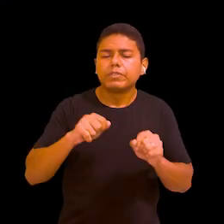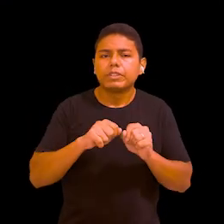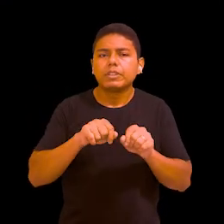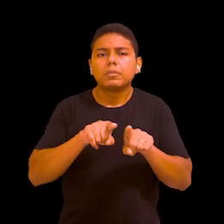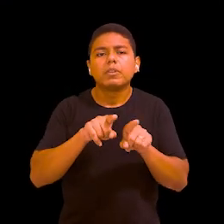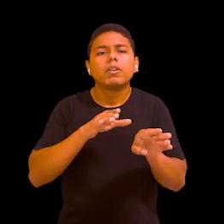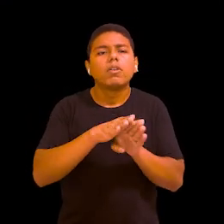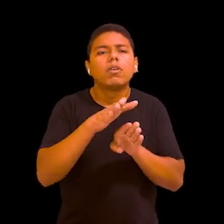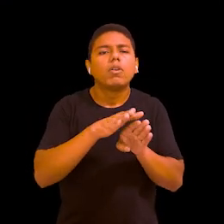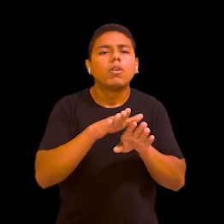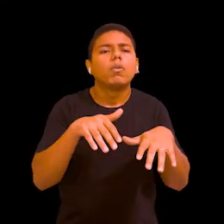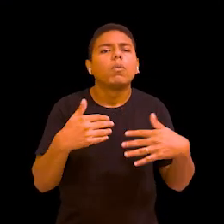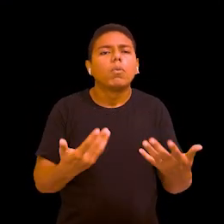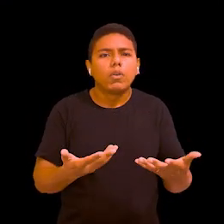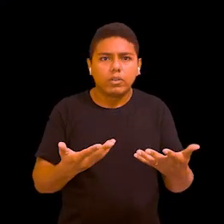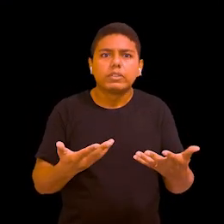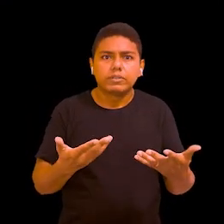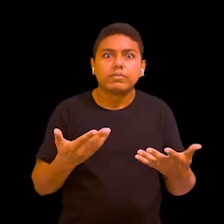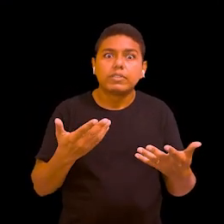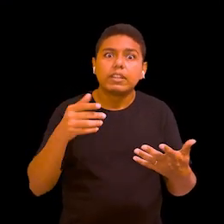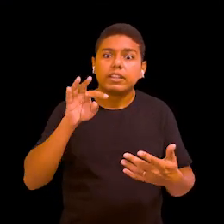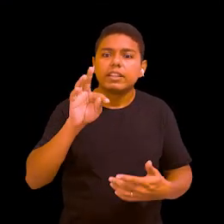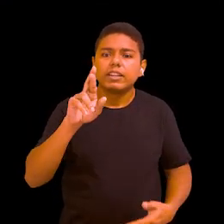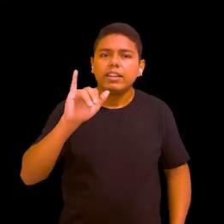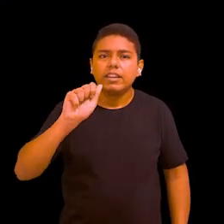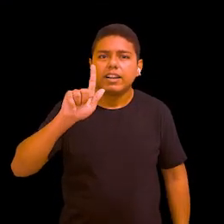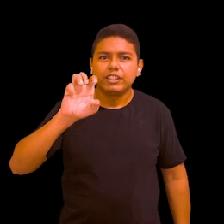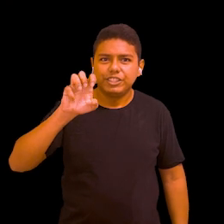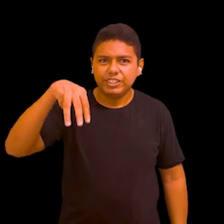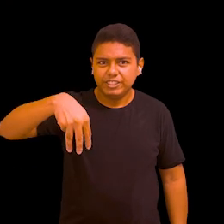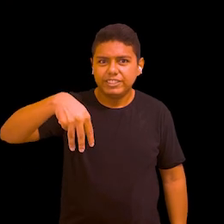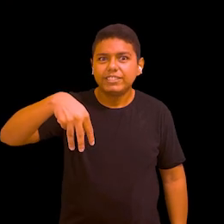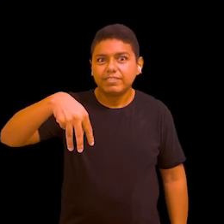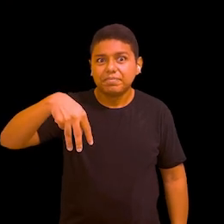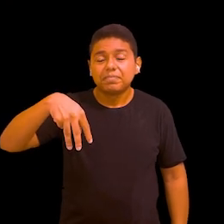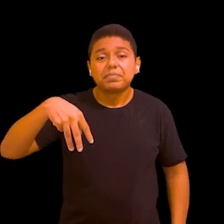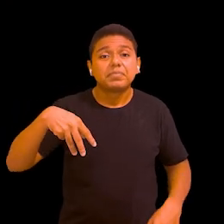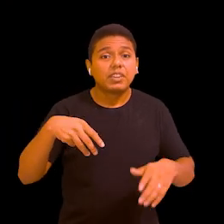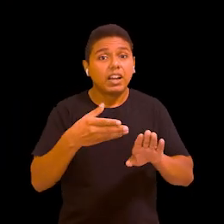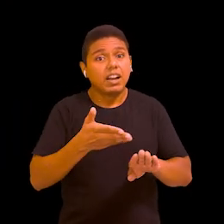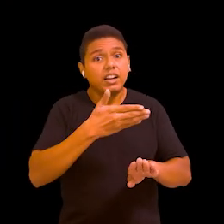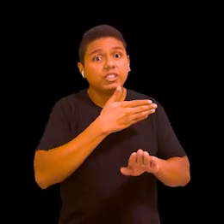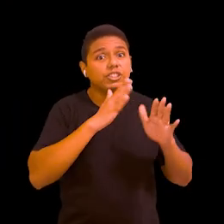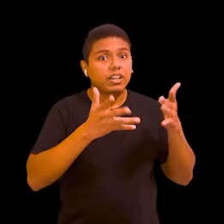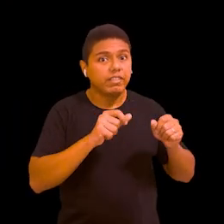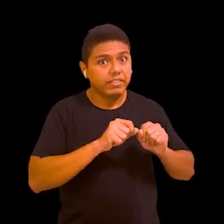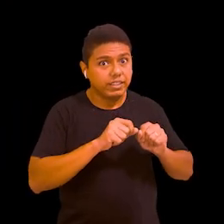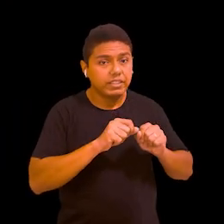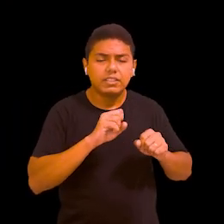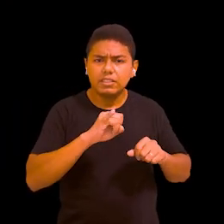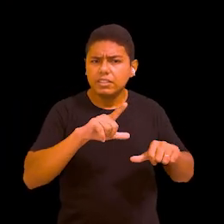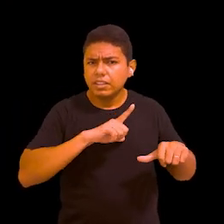questionar quanto à realização das triagens neonatais e para aquelas que tenham sido realizadas, verificar se